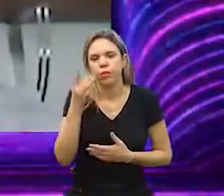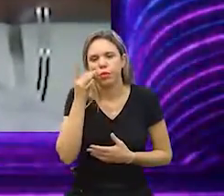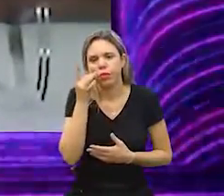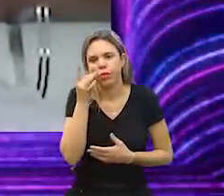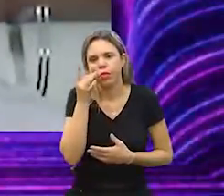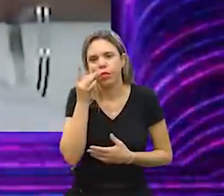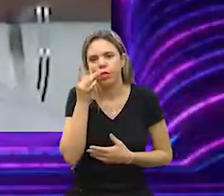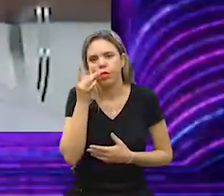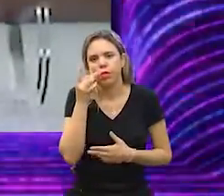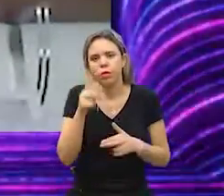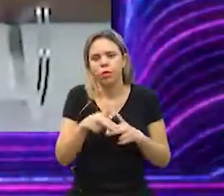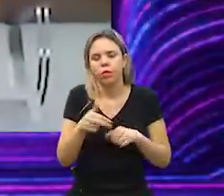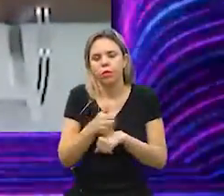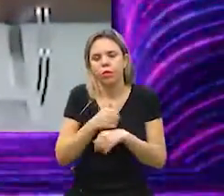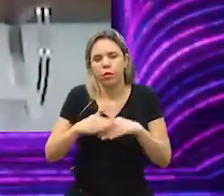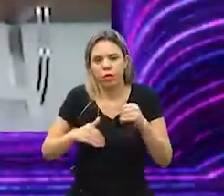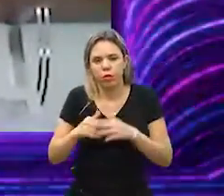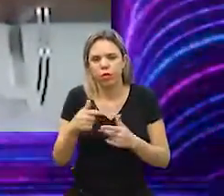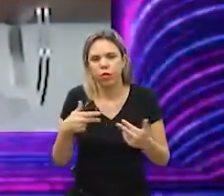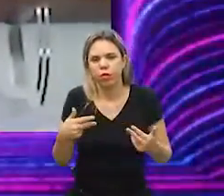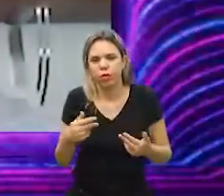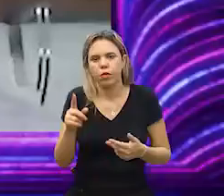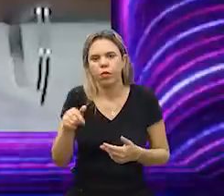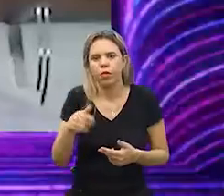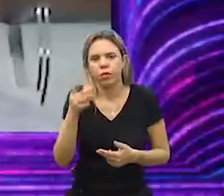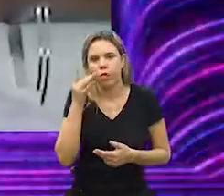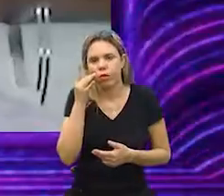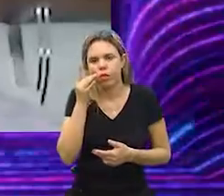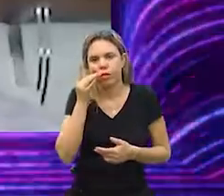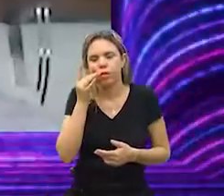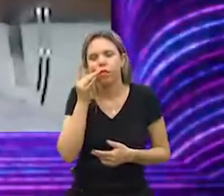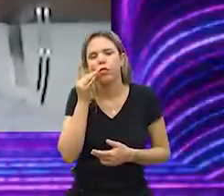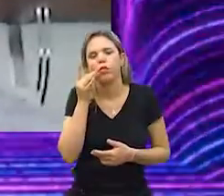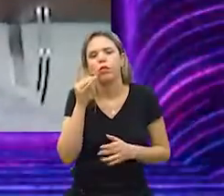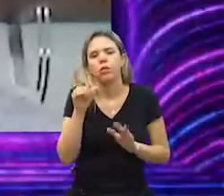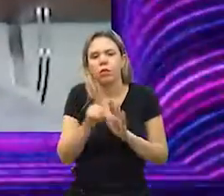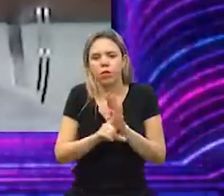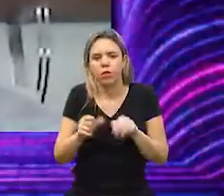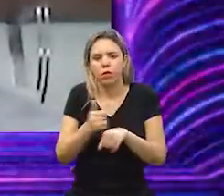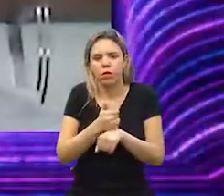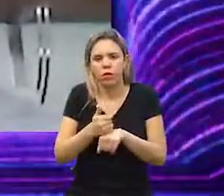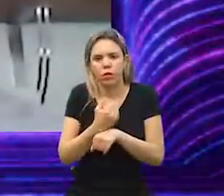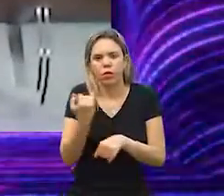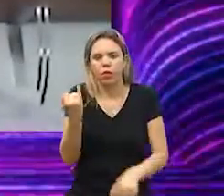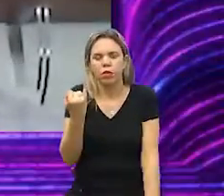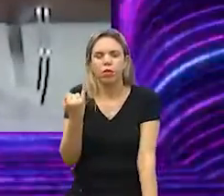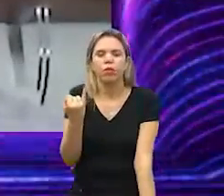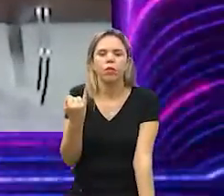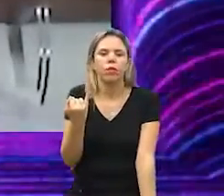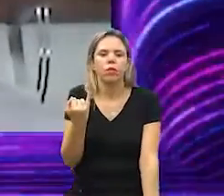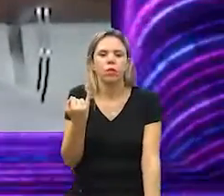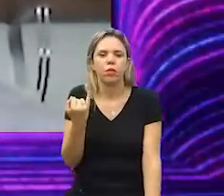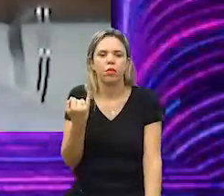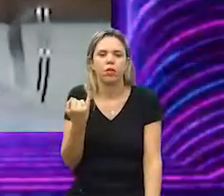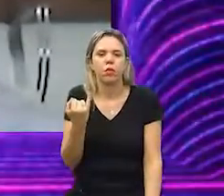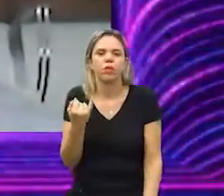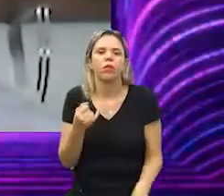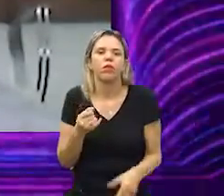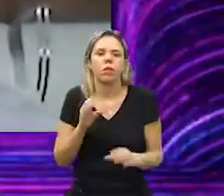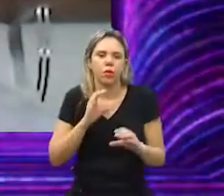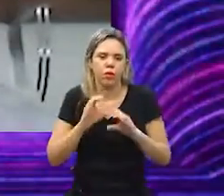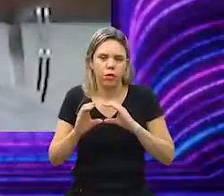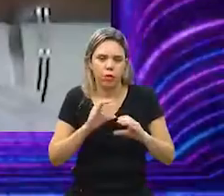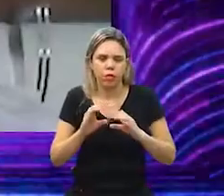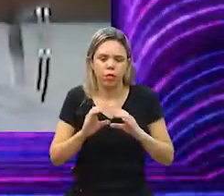presença, ao profissionalismo, né? A presença de um agente literário é muito importante, né? O agente literário que encurta esse